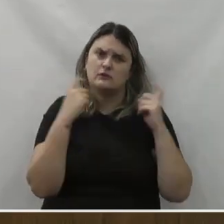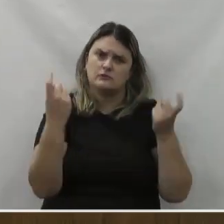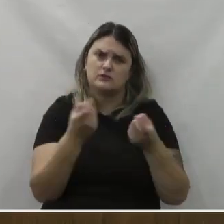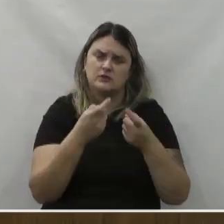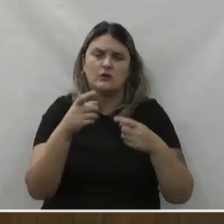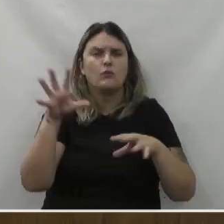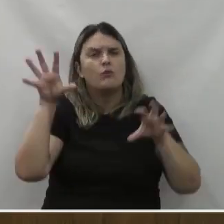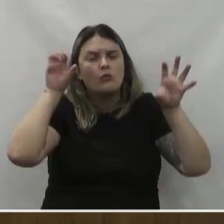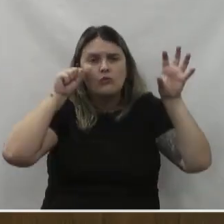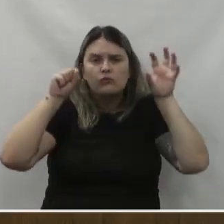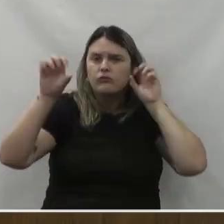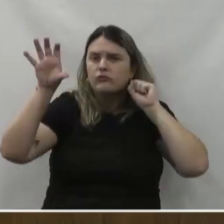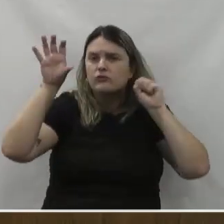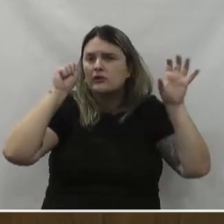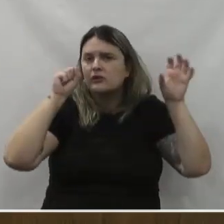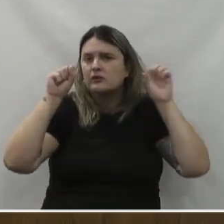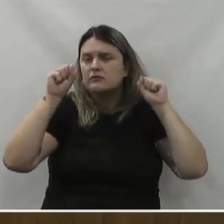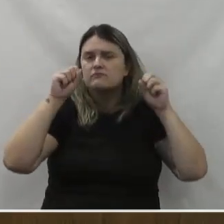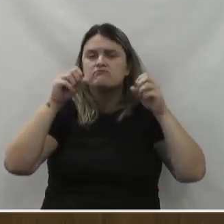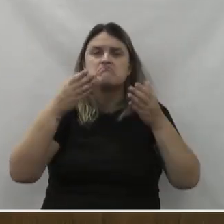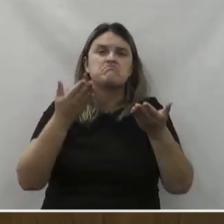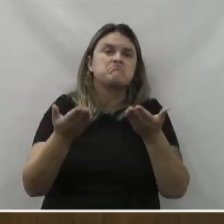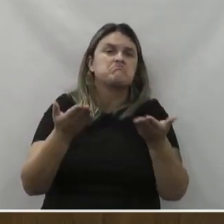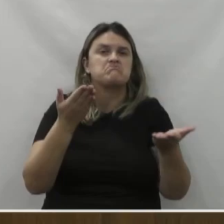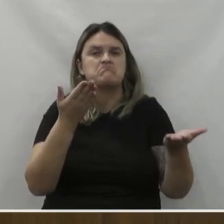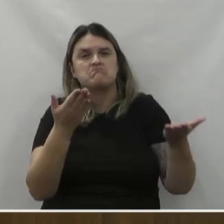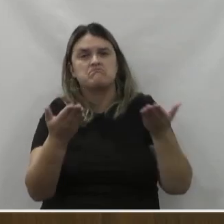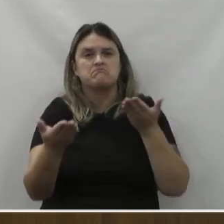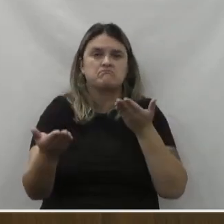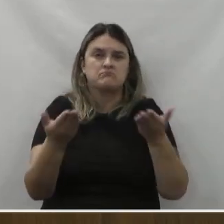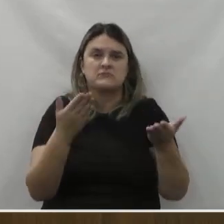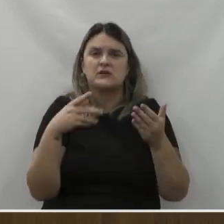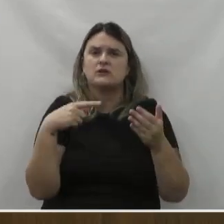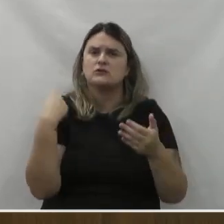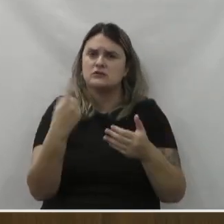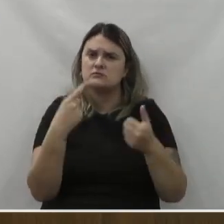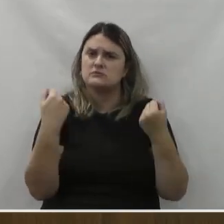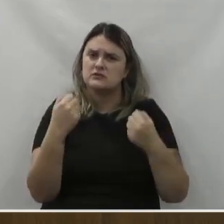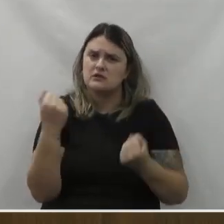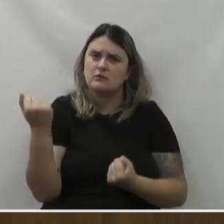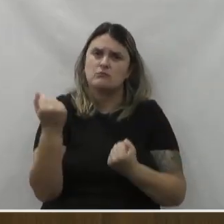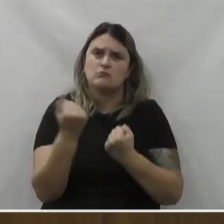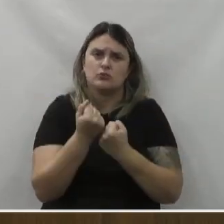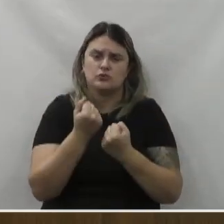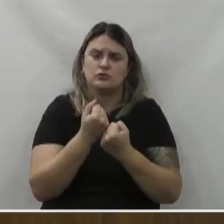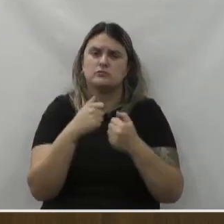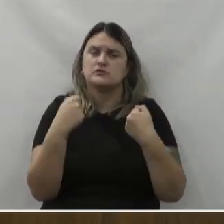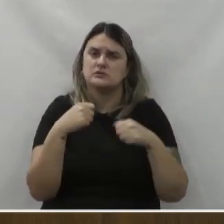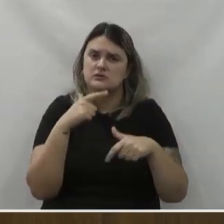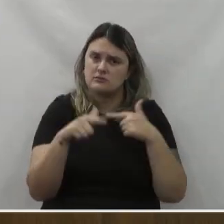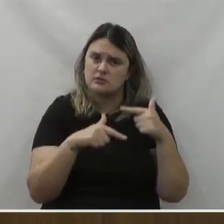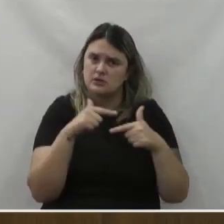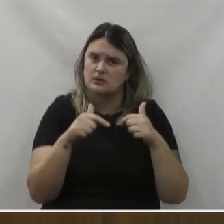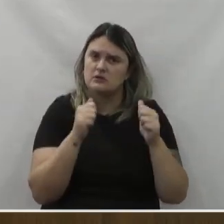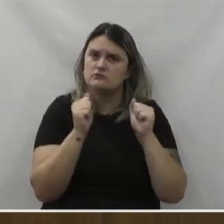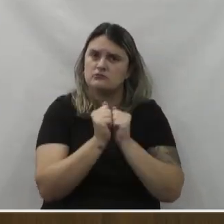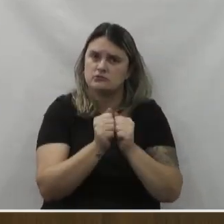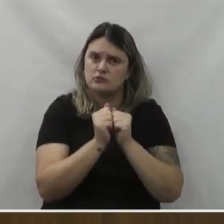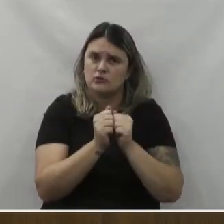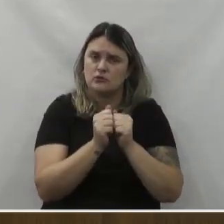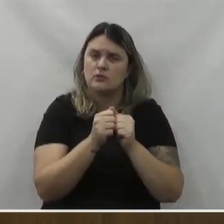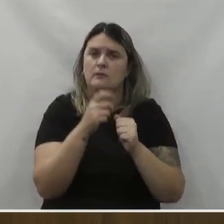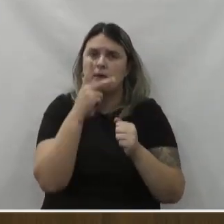legislativo, judiciário, população, para que a gente possa dar as mãos, todos trabalharmos juntos, todos num só